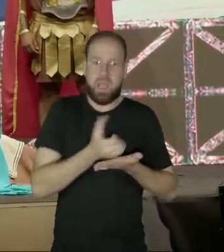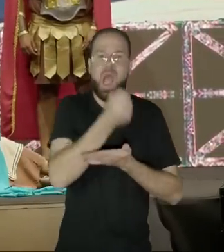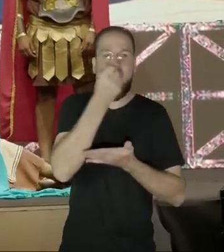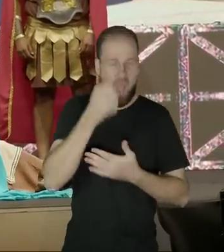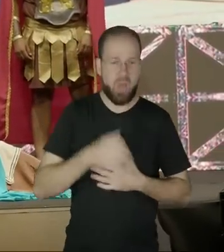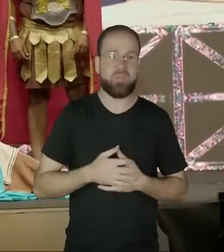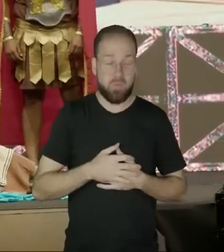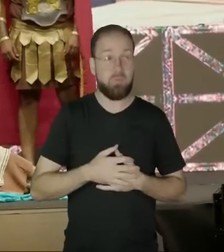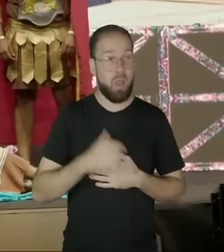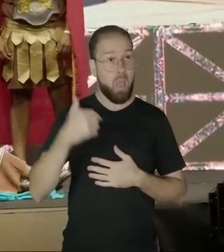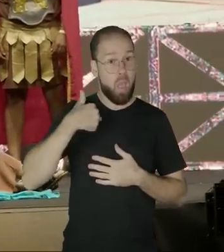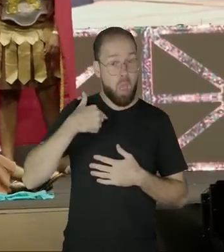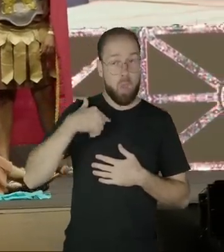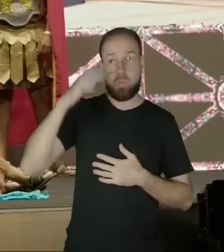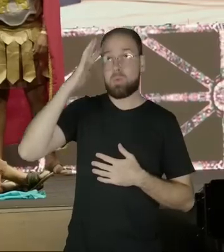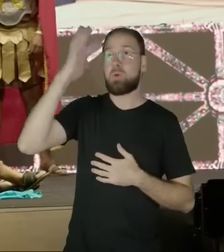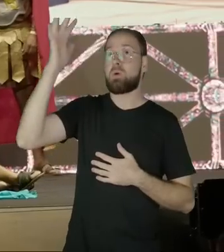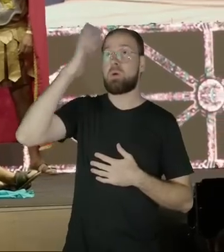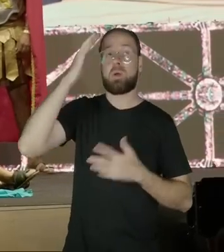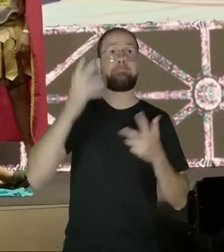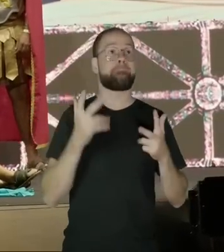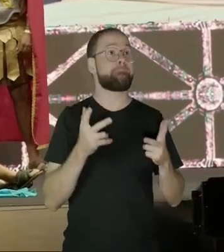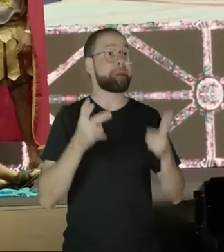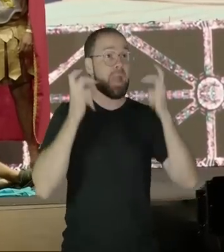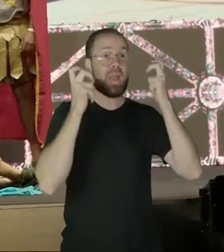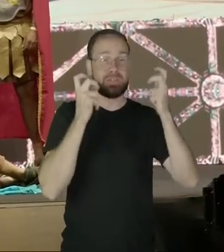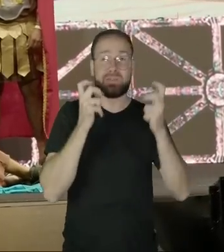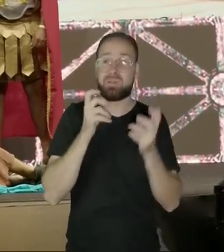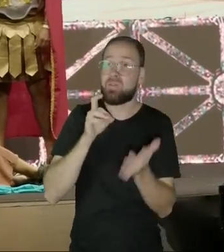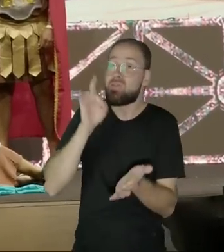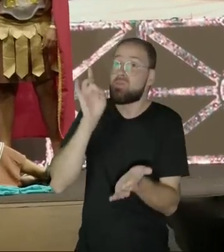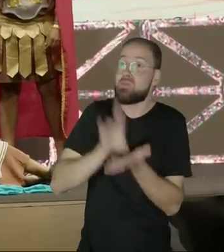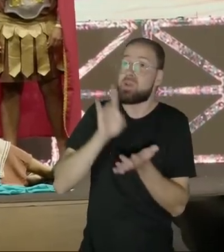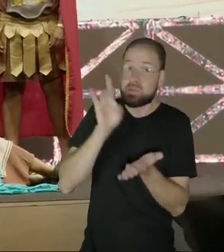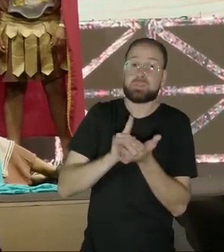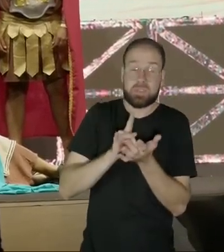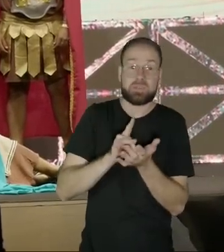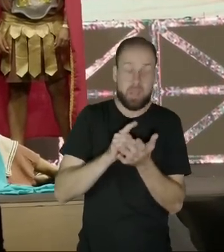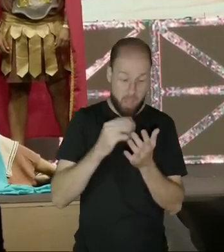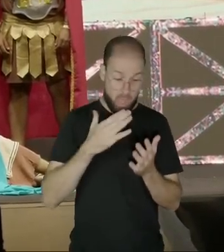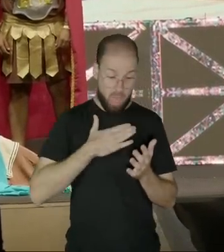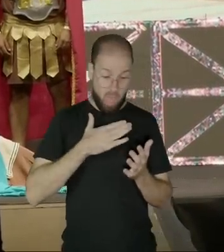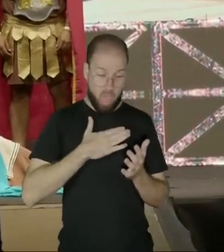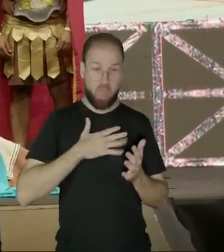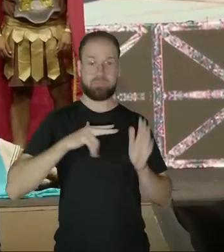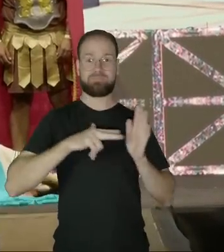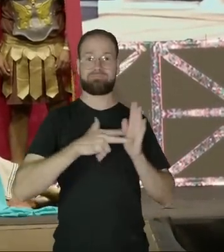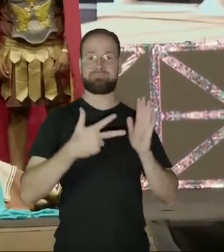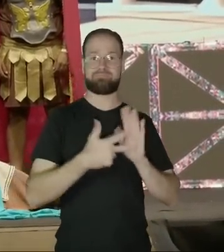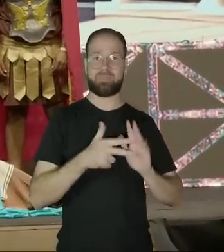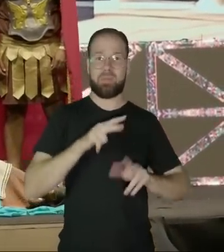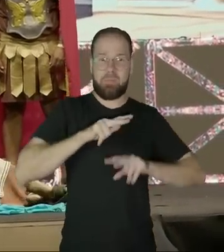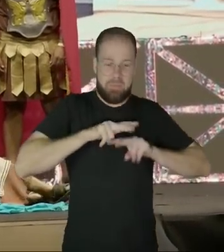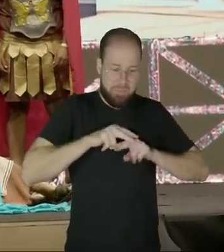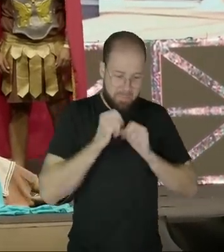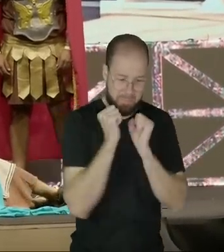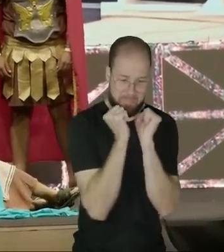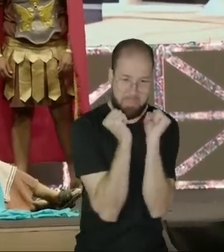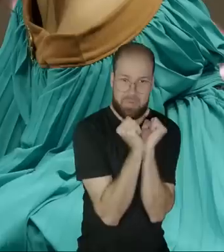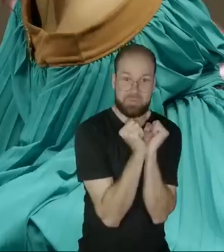Foi quando eu percebi que quem na verdade estava amarrada era eu. Desde